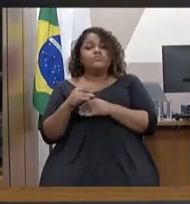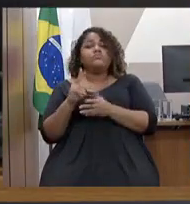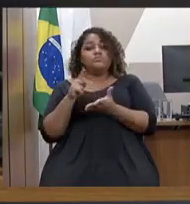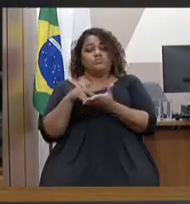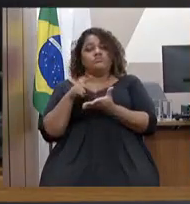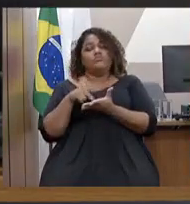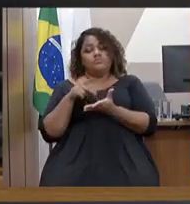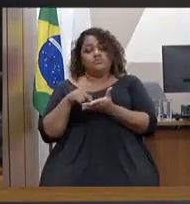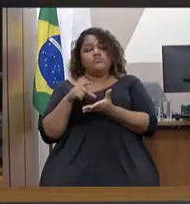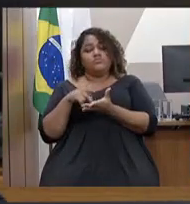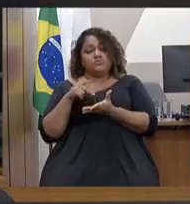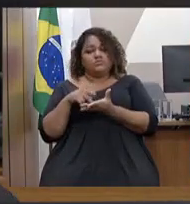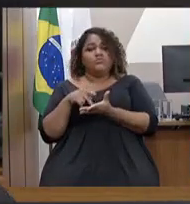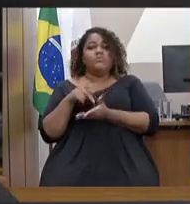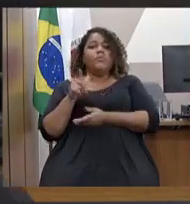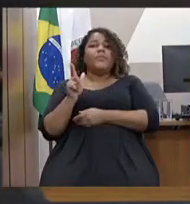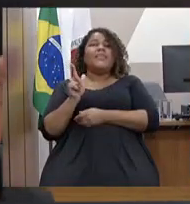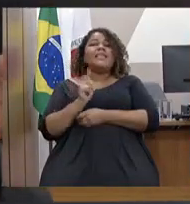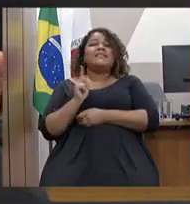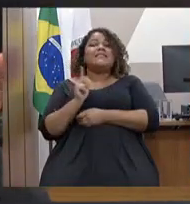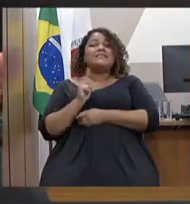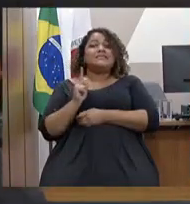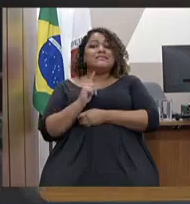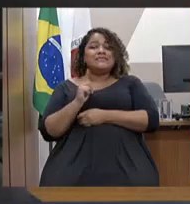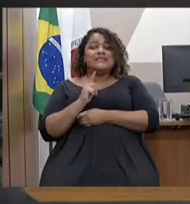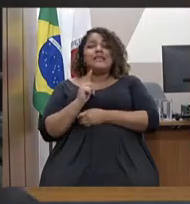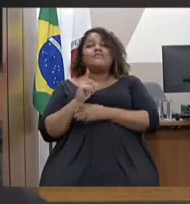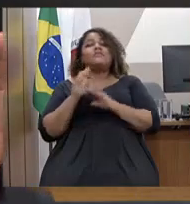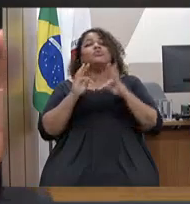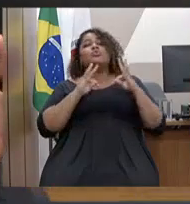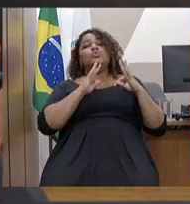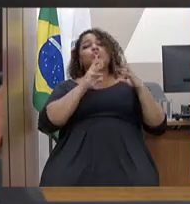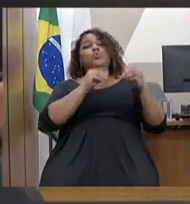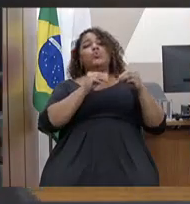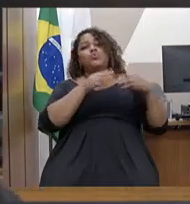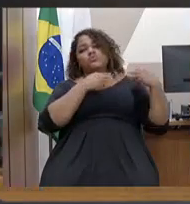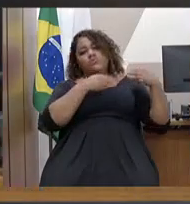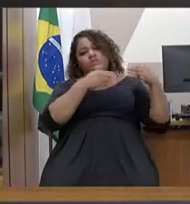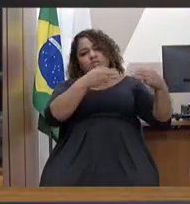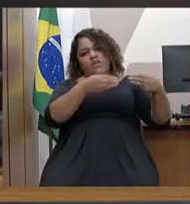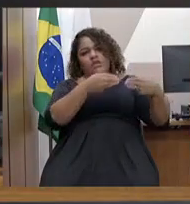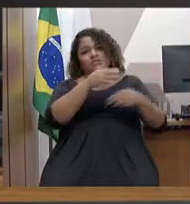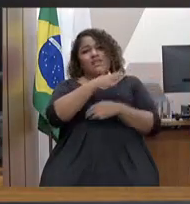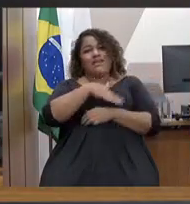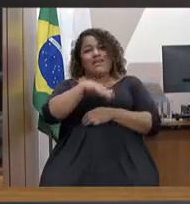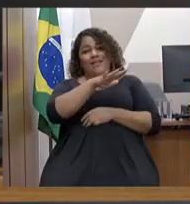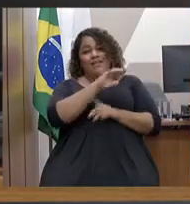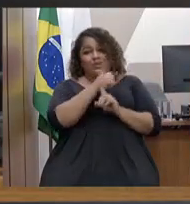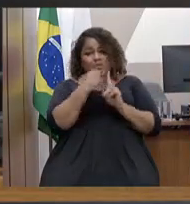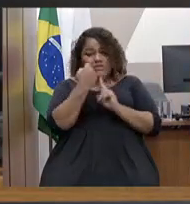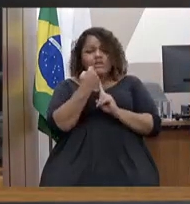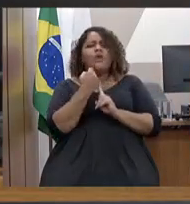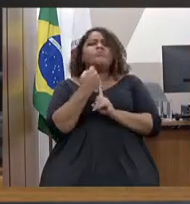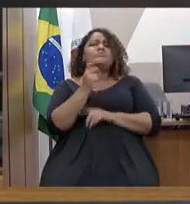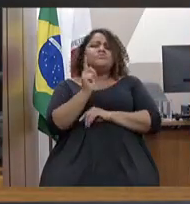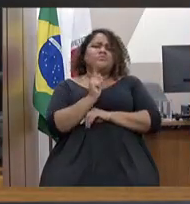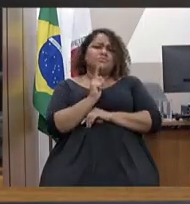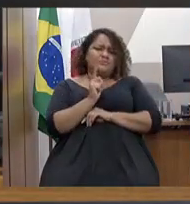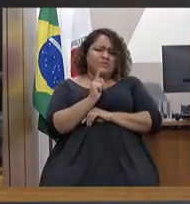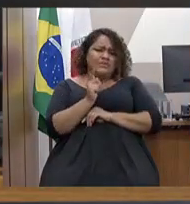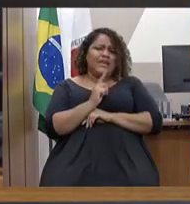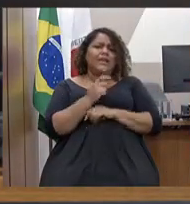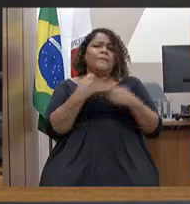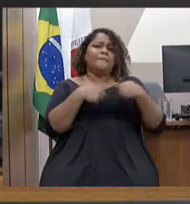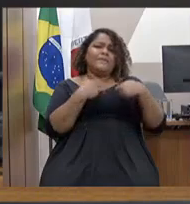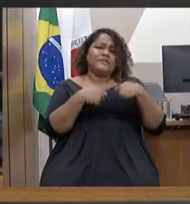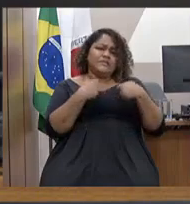várias todos os Ministérios tem demanda principal na área social Então já chegou no